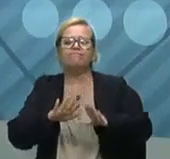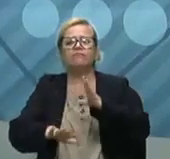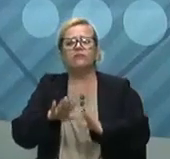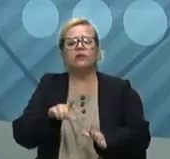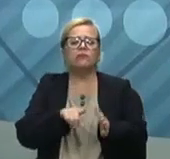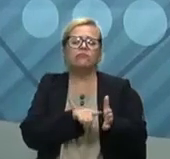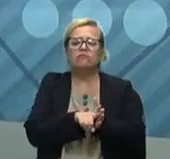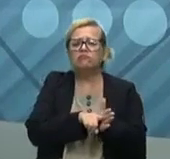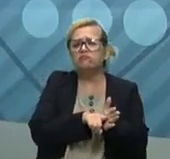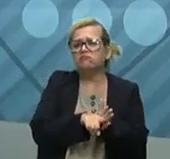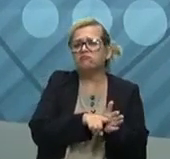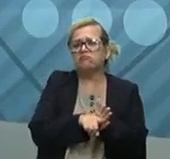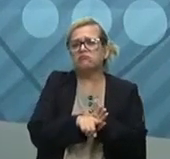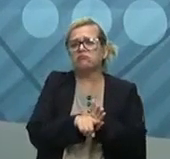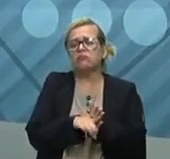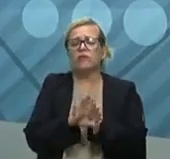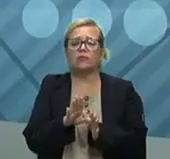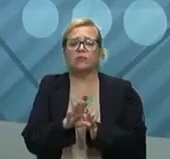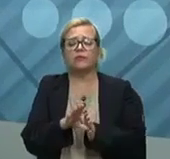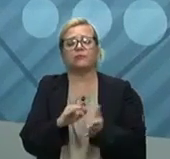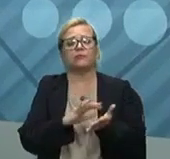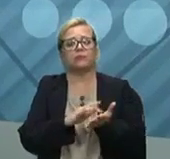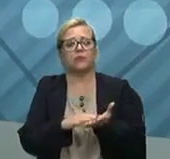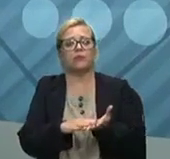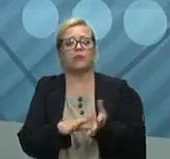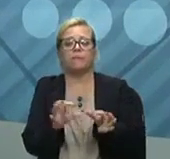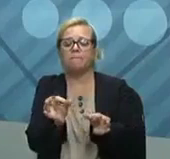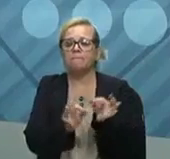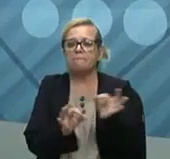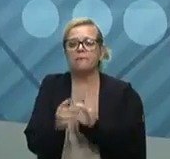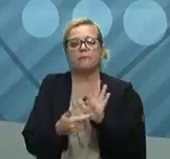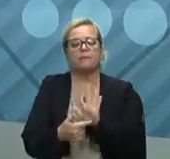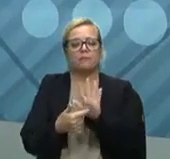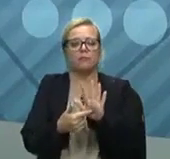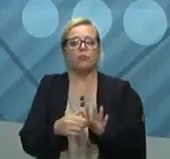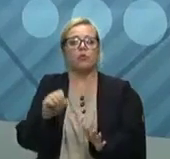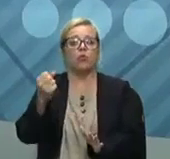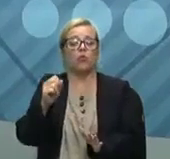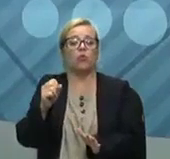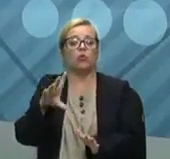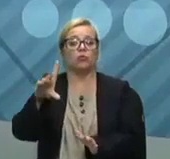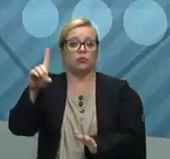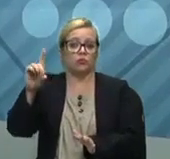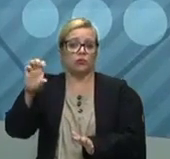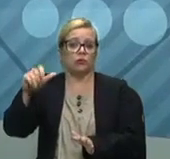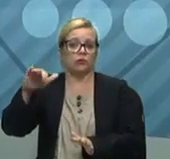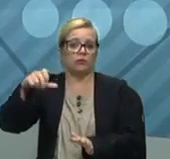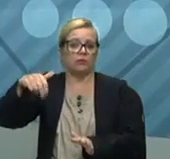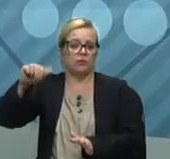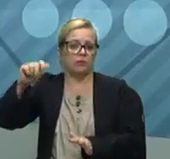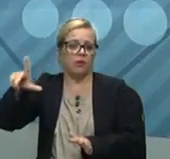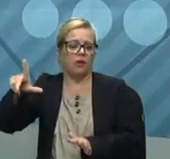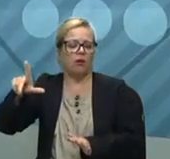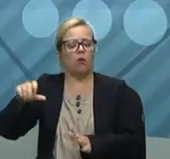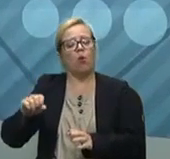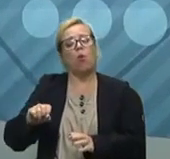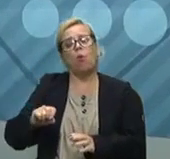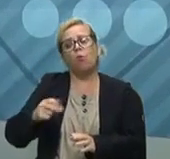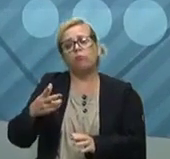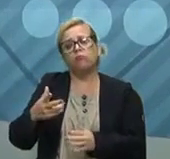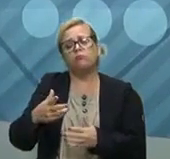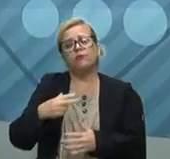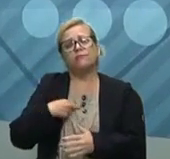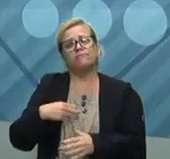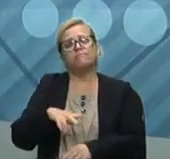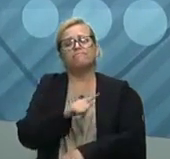da pesquisa. A calculadora ela pode ser programada para apresentar 8 casas decimais, por exemplo, mas, de qualquer modo, eu